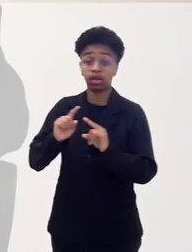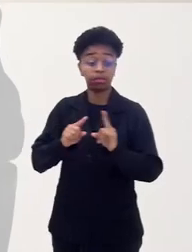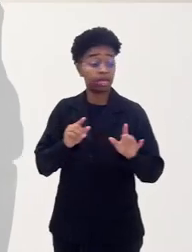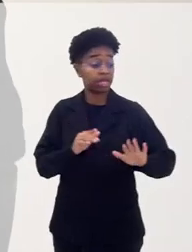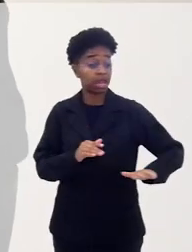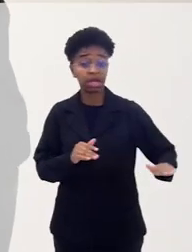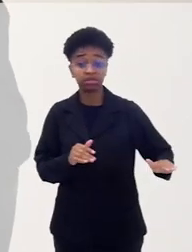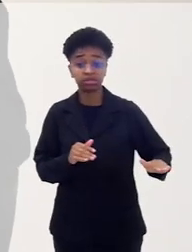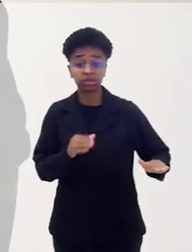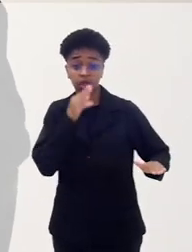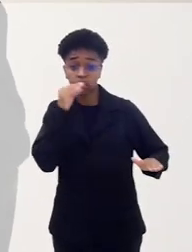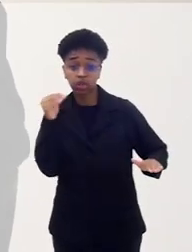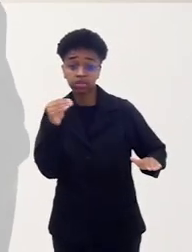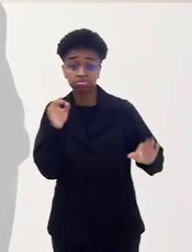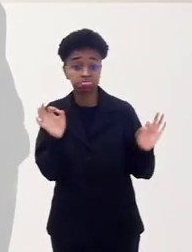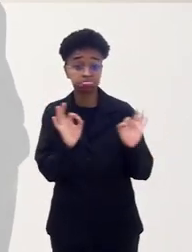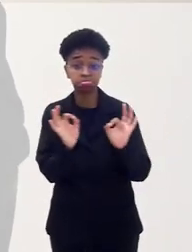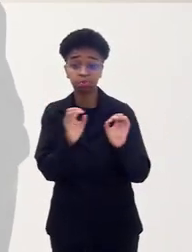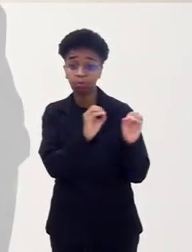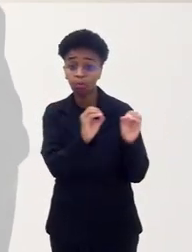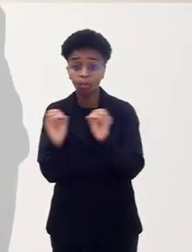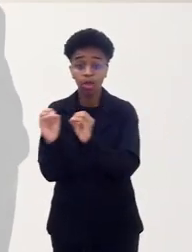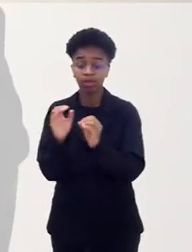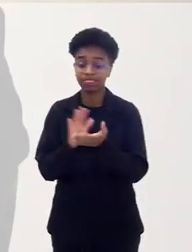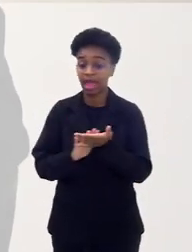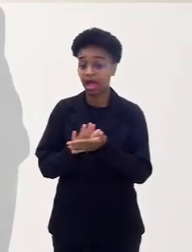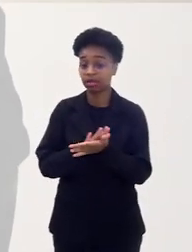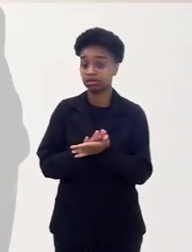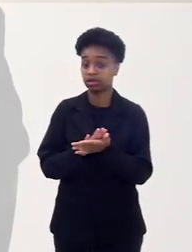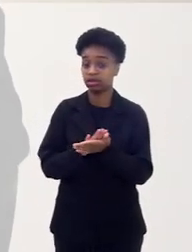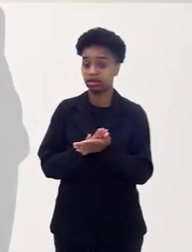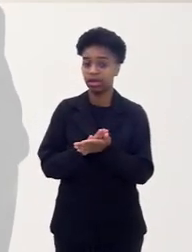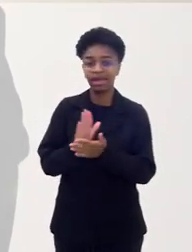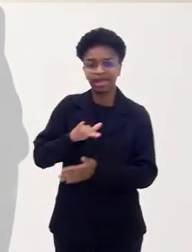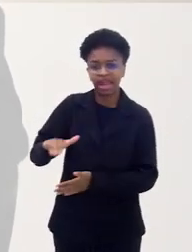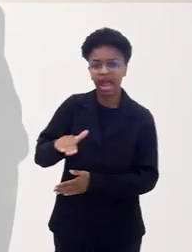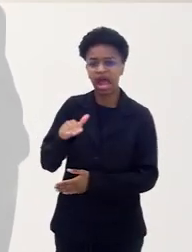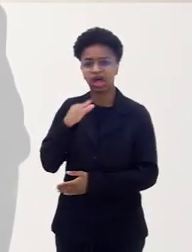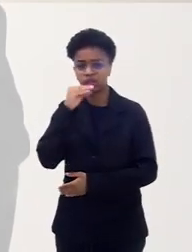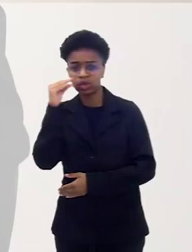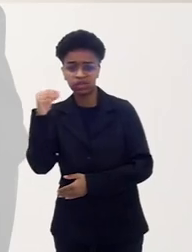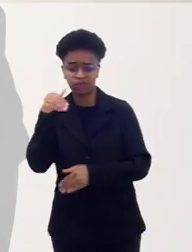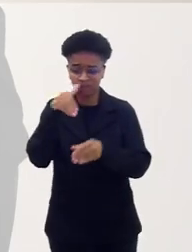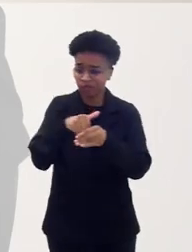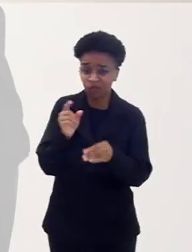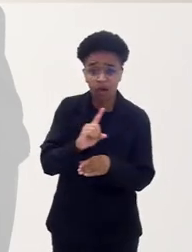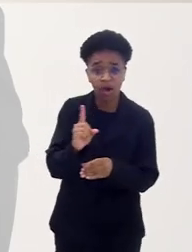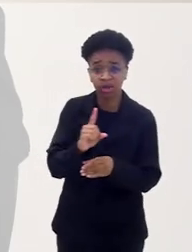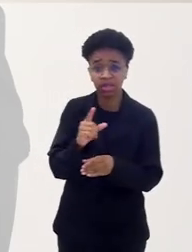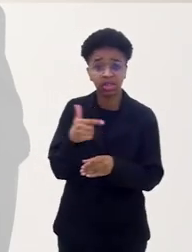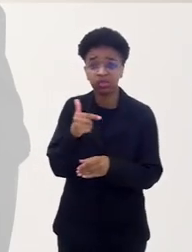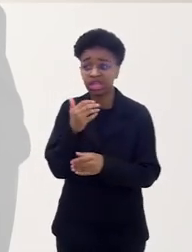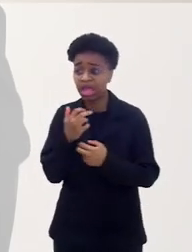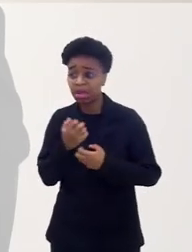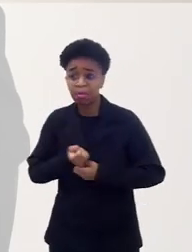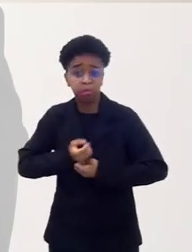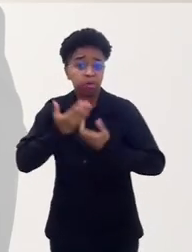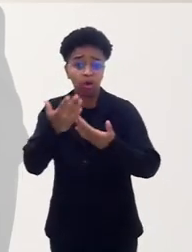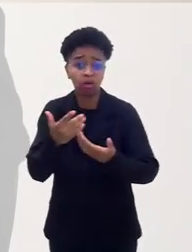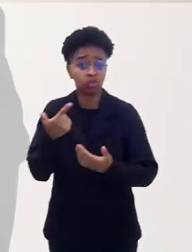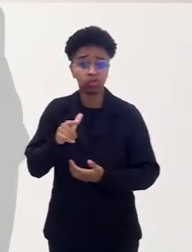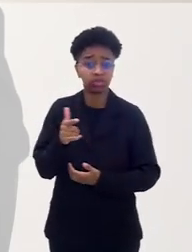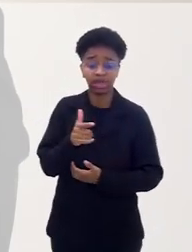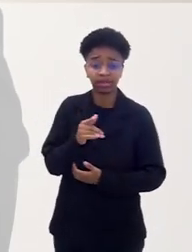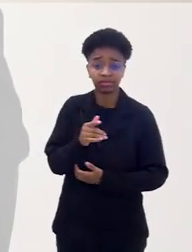mas criança adolescente não tem e Criança e Adolescente não tem foto não tem vez não tem voz só tem